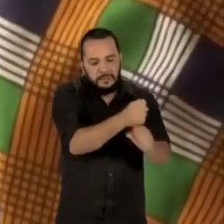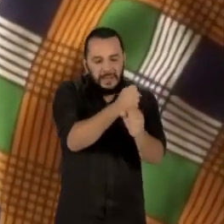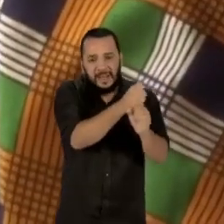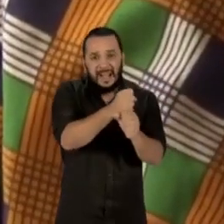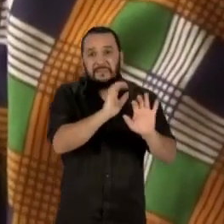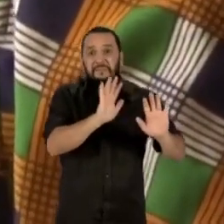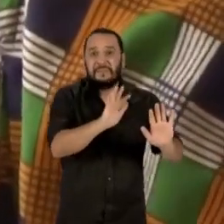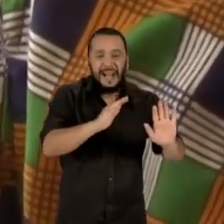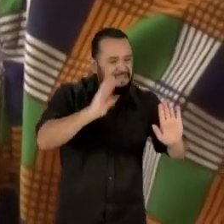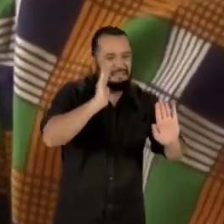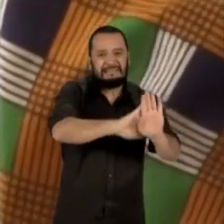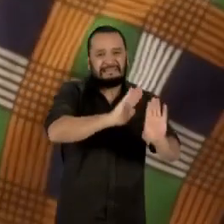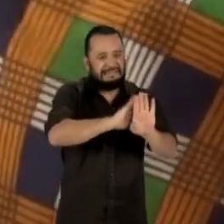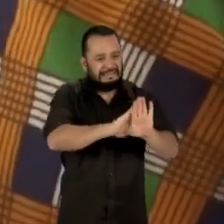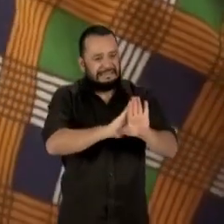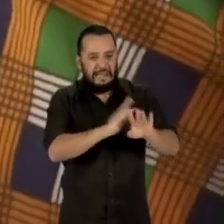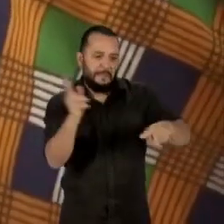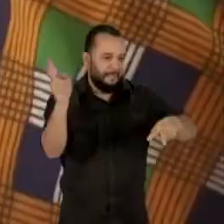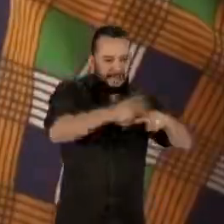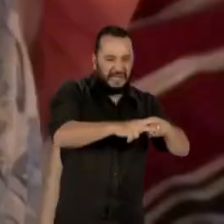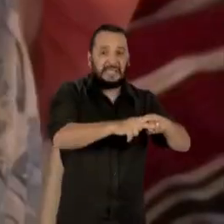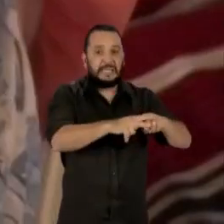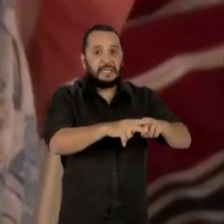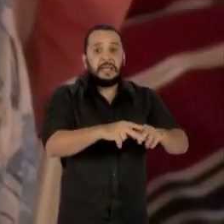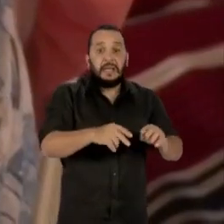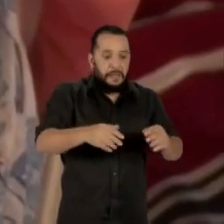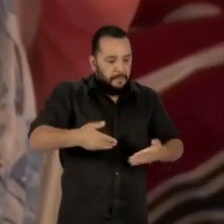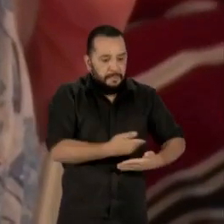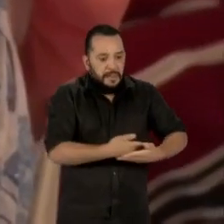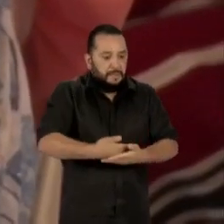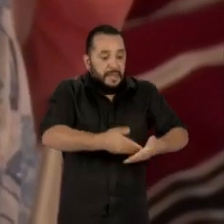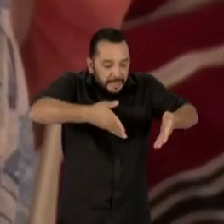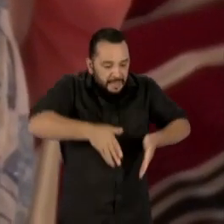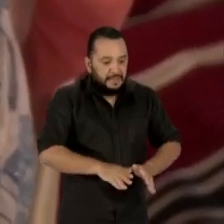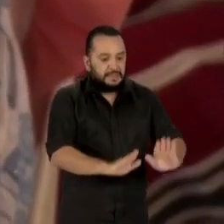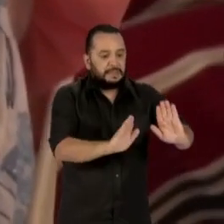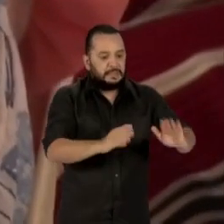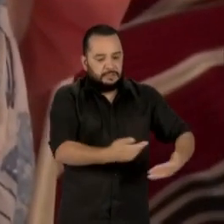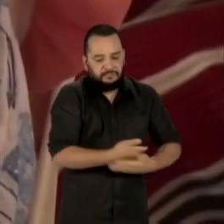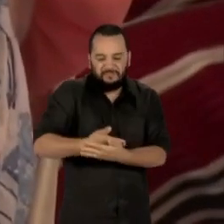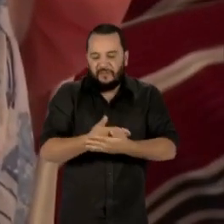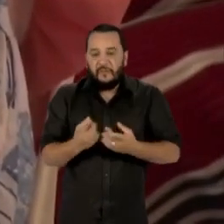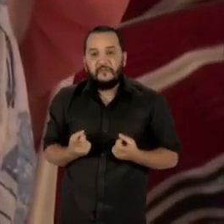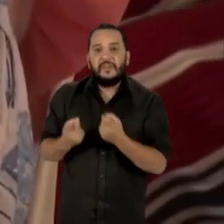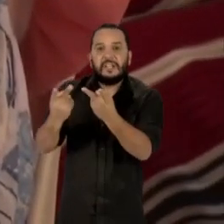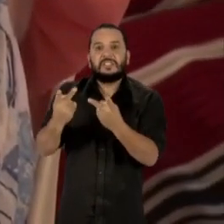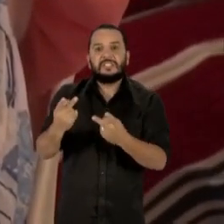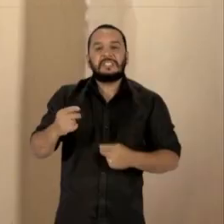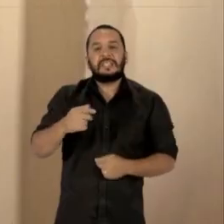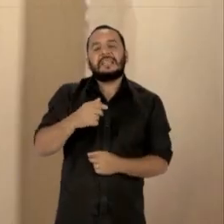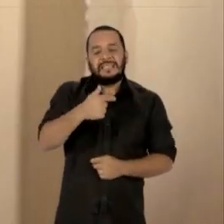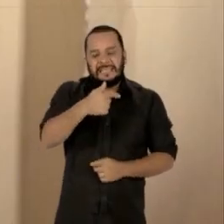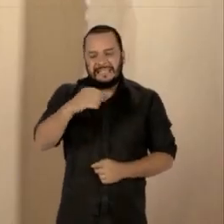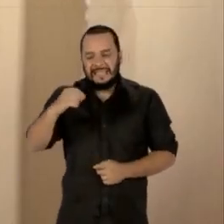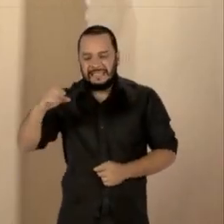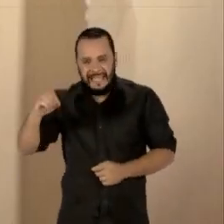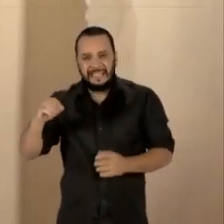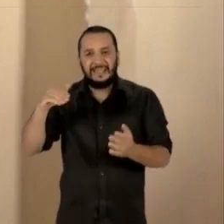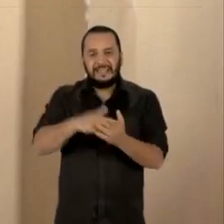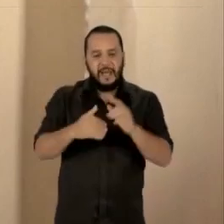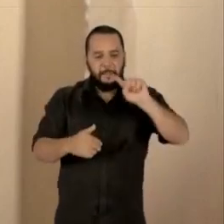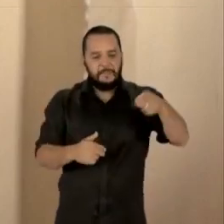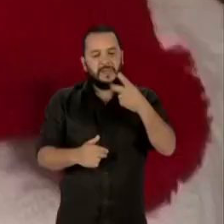mantidas presas e os bebês que nasciam vendidos por valores entre 700 e mil e 200 euros às vítimas